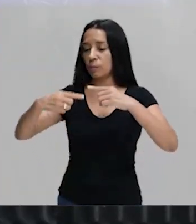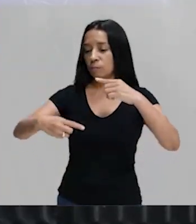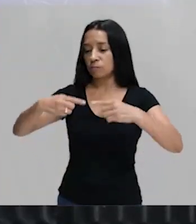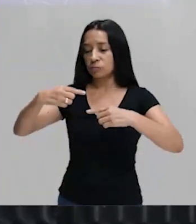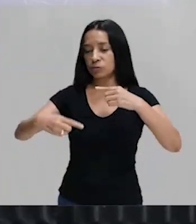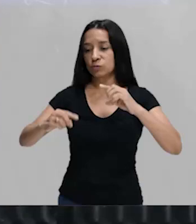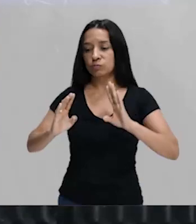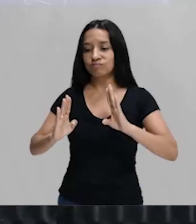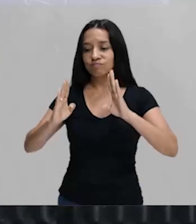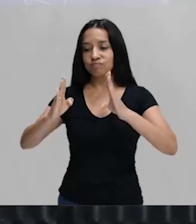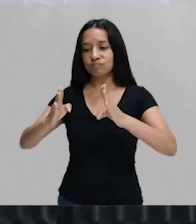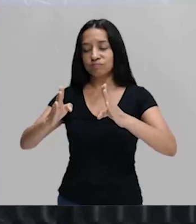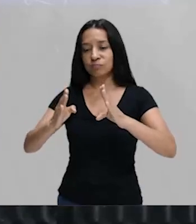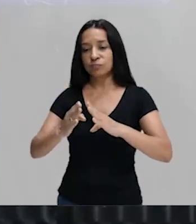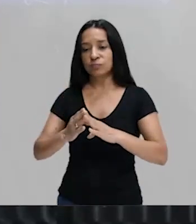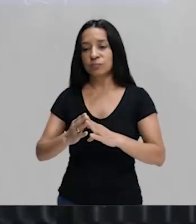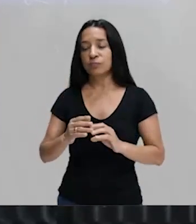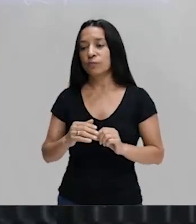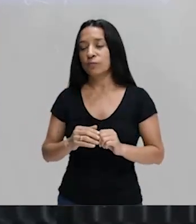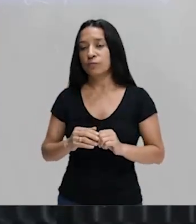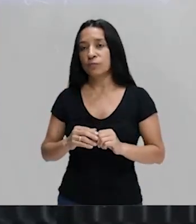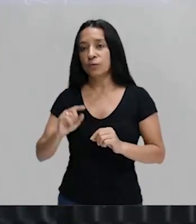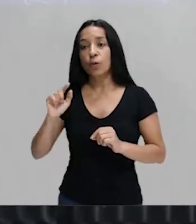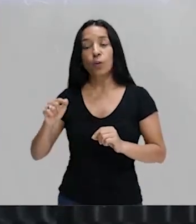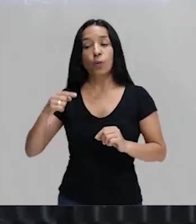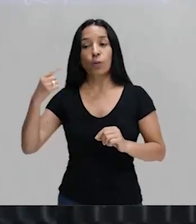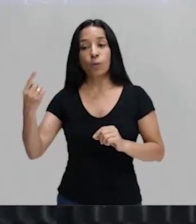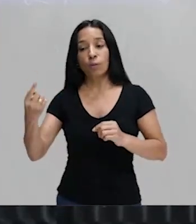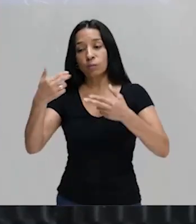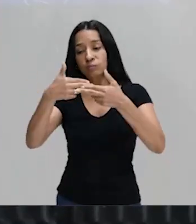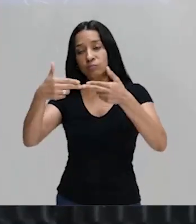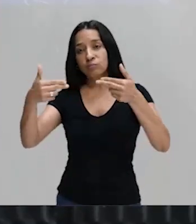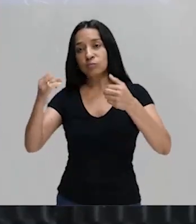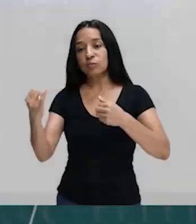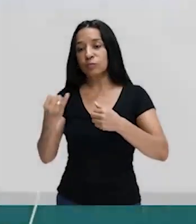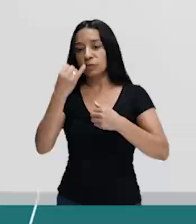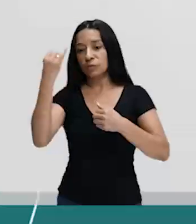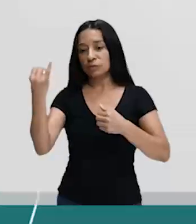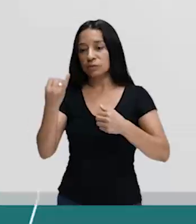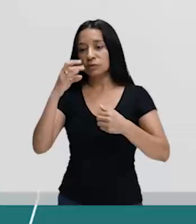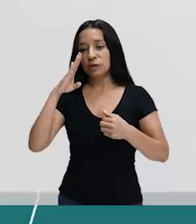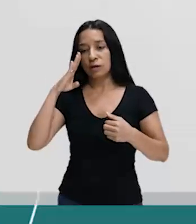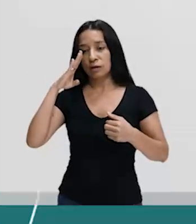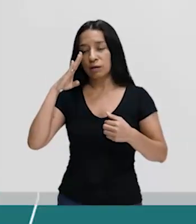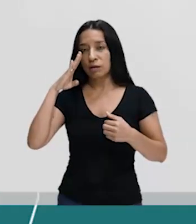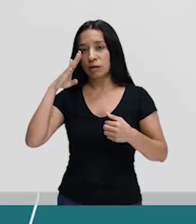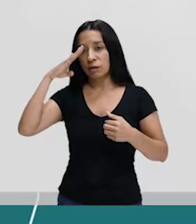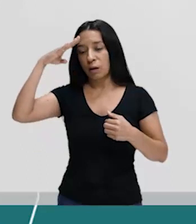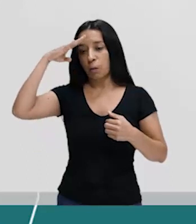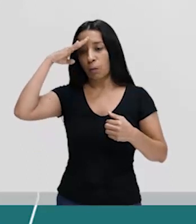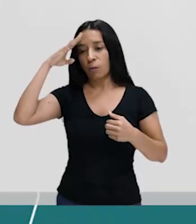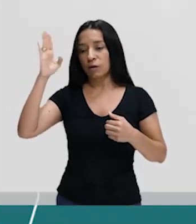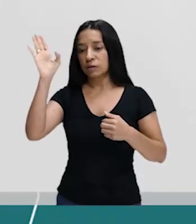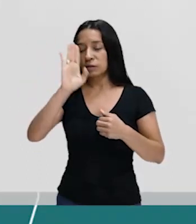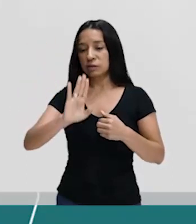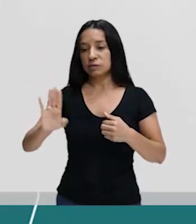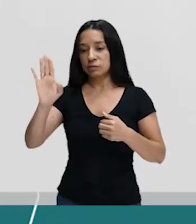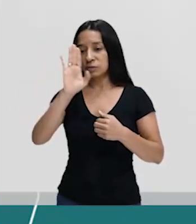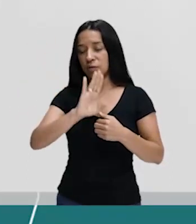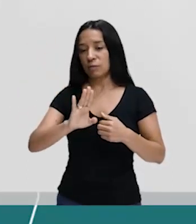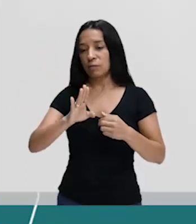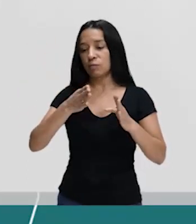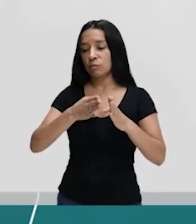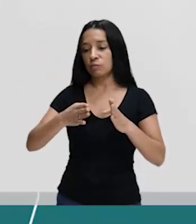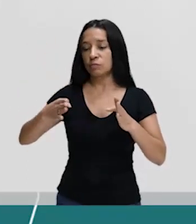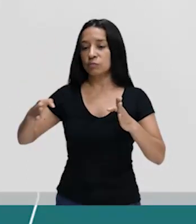elemento importante foi a questão da Guarda Nacional. Durante o período regencial, que a Guarda Nacional foi